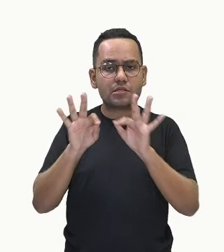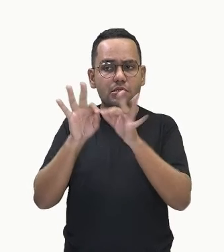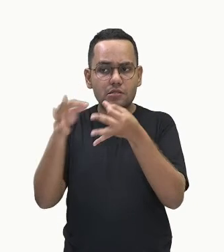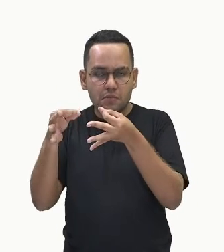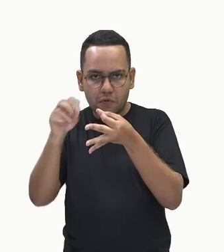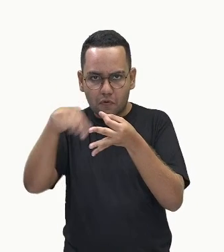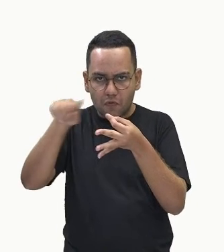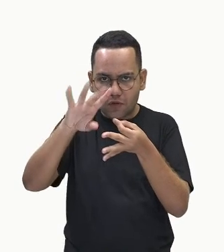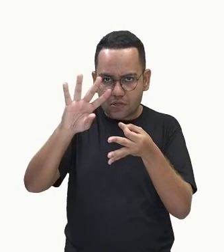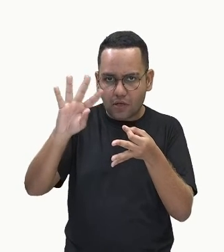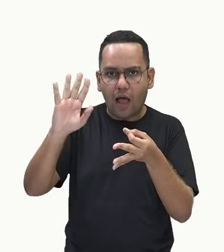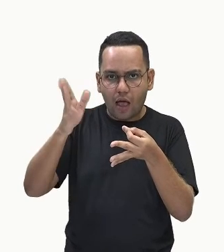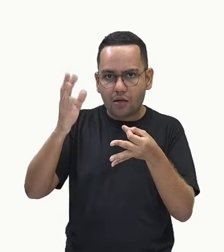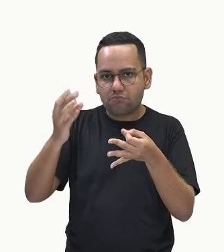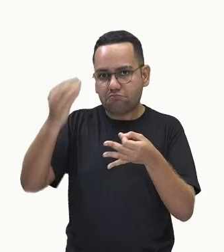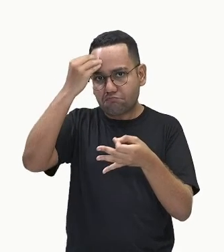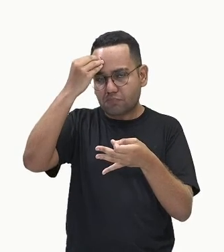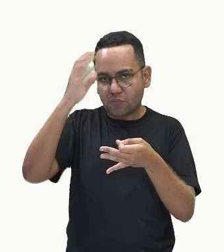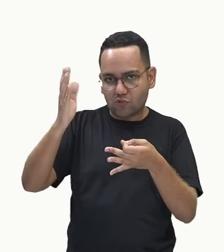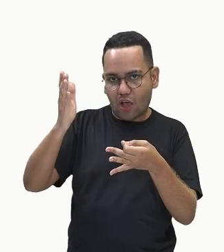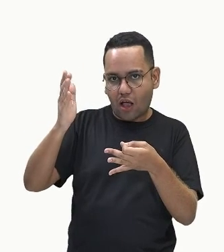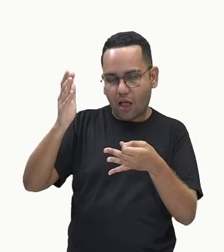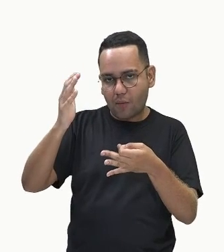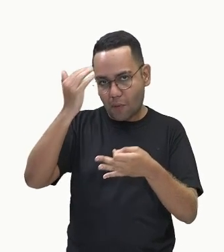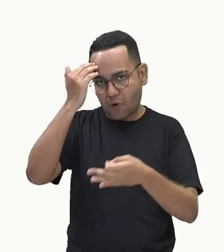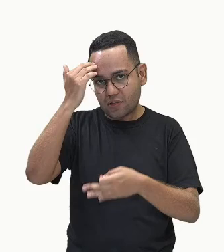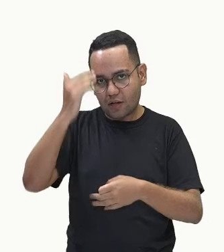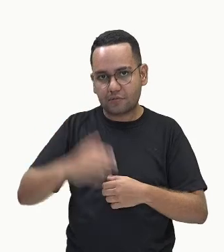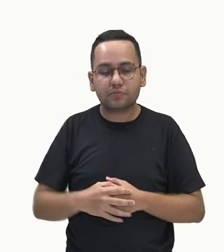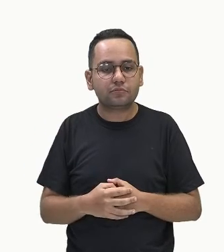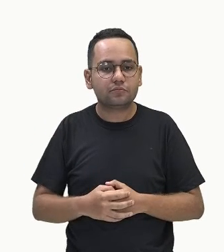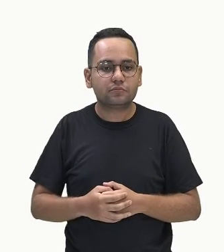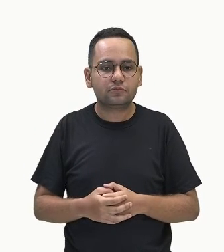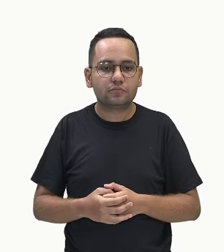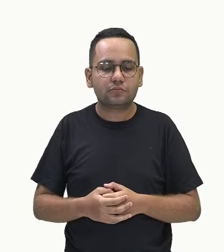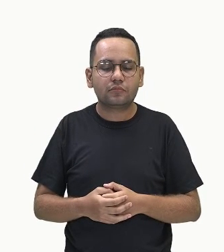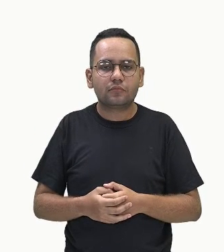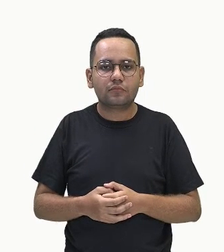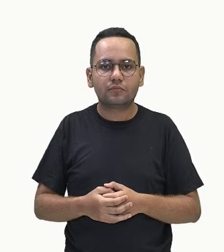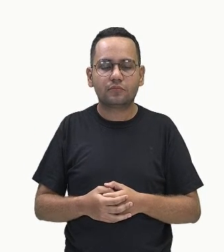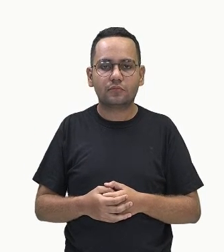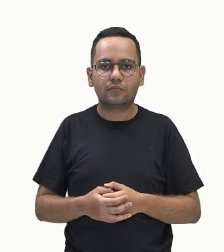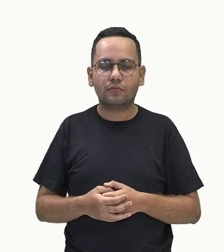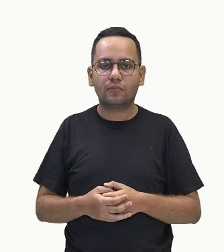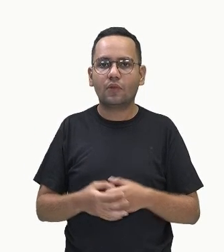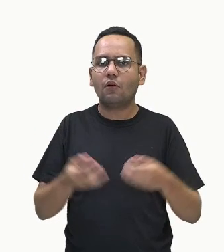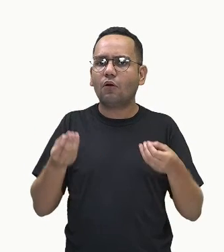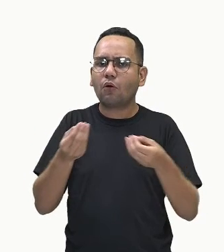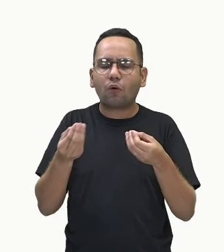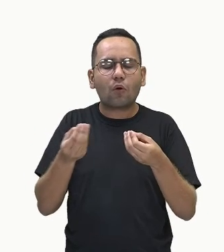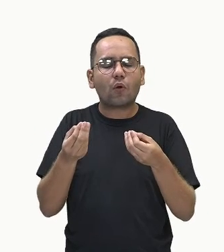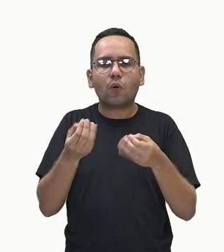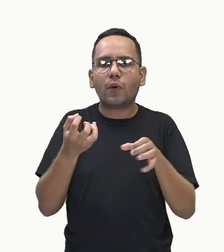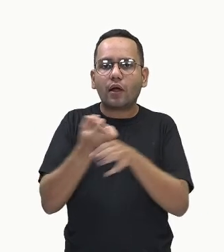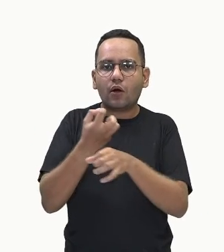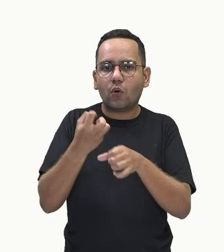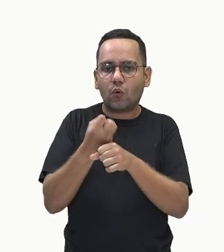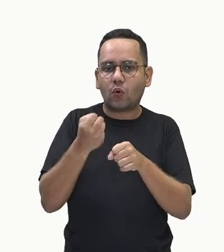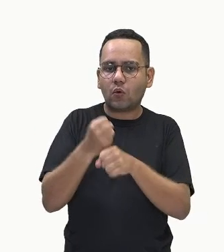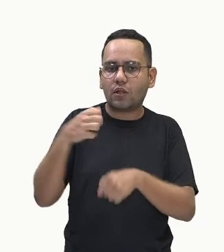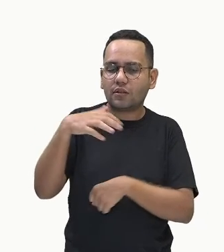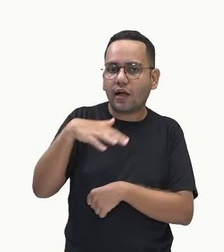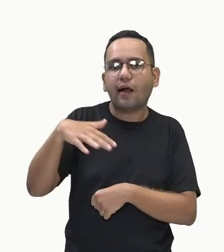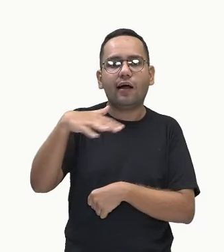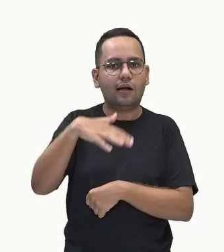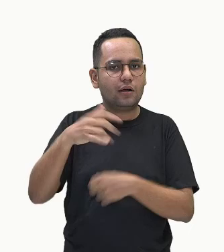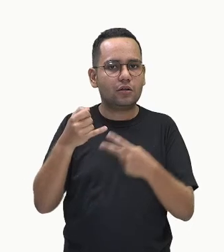memória já aí gravado de vocês? Como é que a gente calcula, então, a expressão, tá, da área